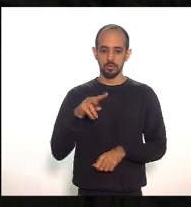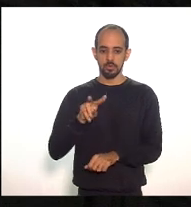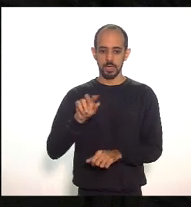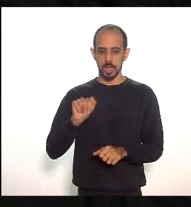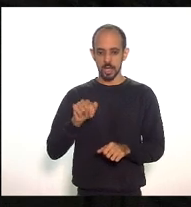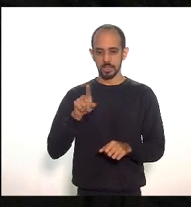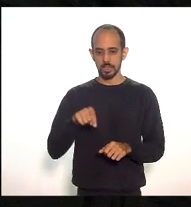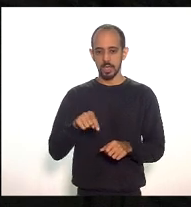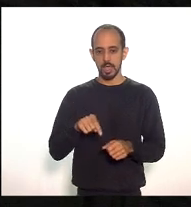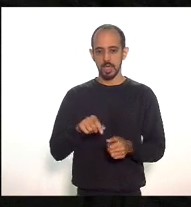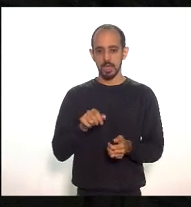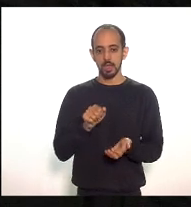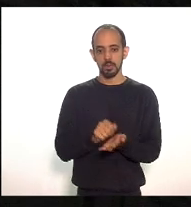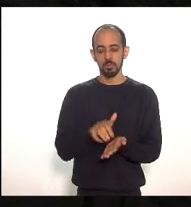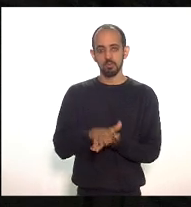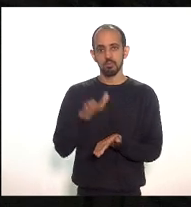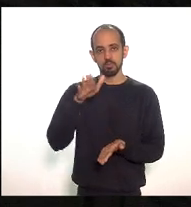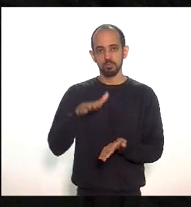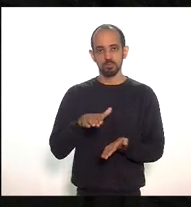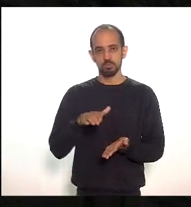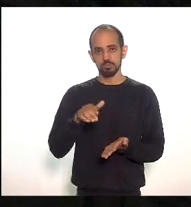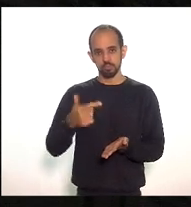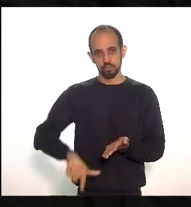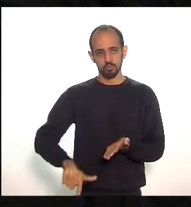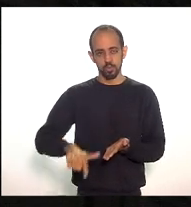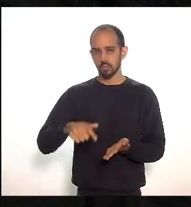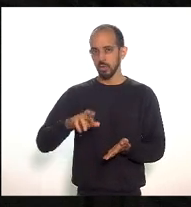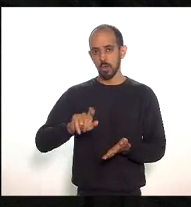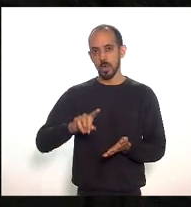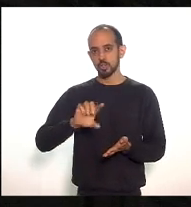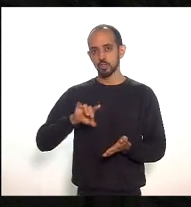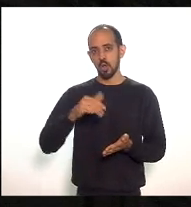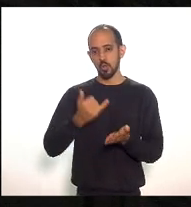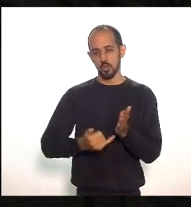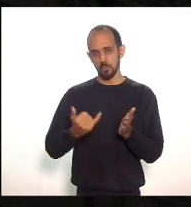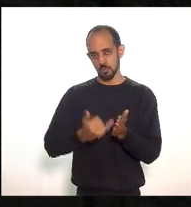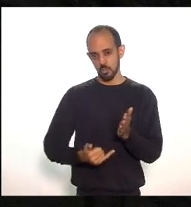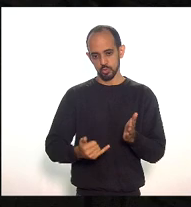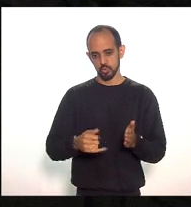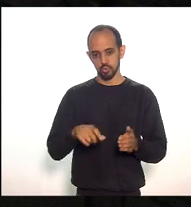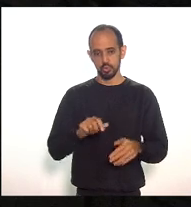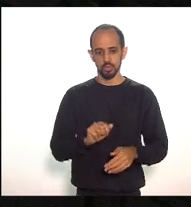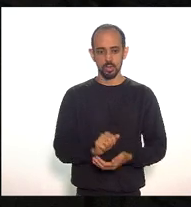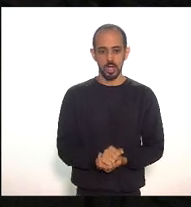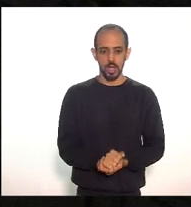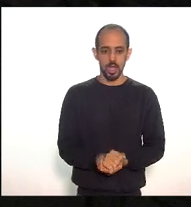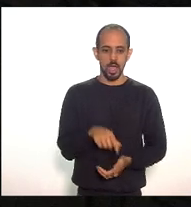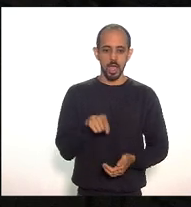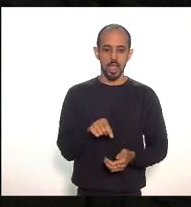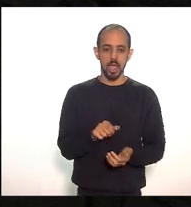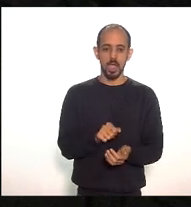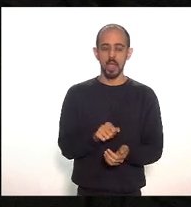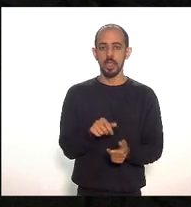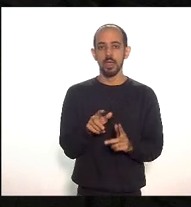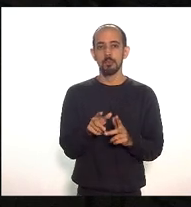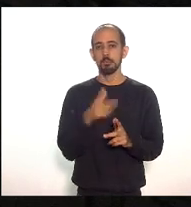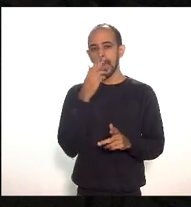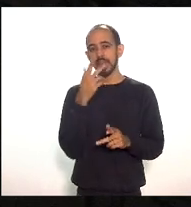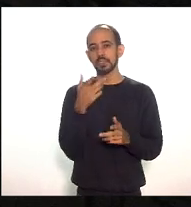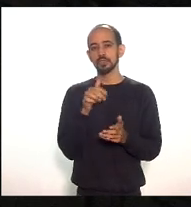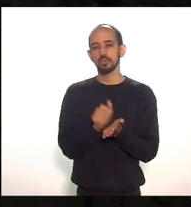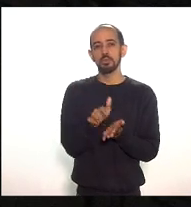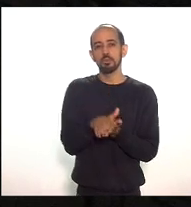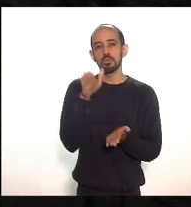e não como um imposto que é o que deveria ser apenas mas ele vai sendo tratado como uma punição em uma restrição